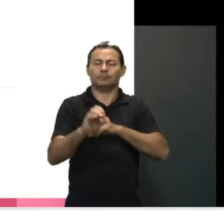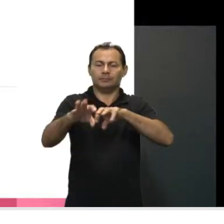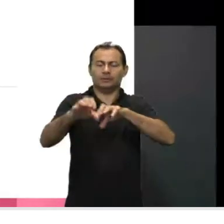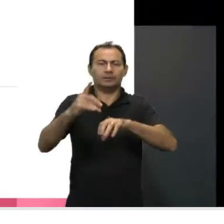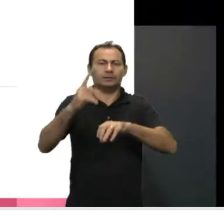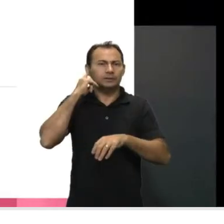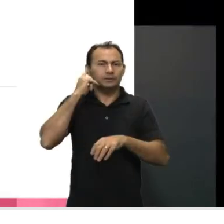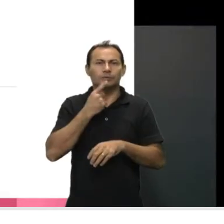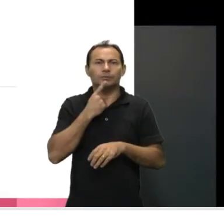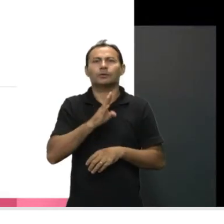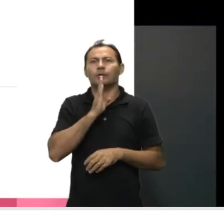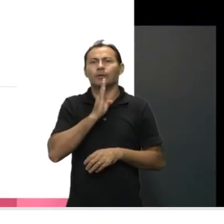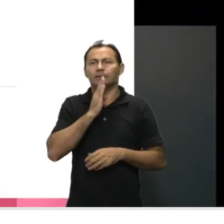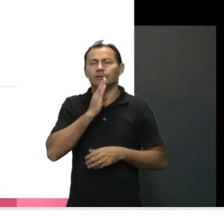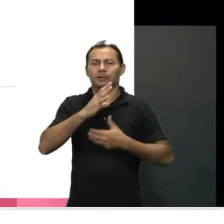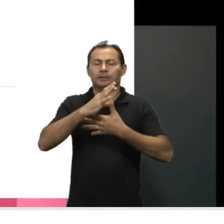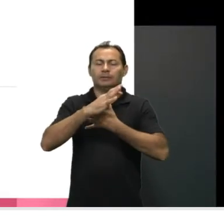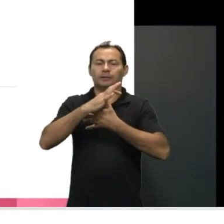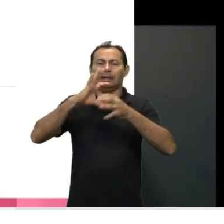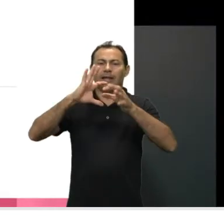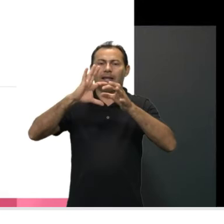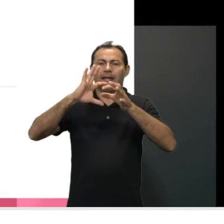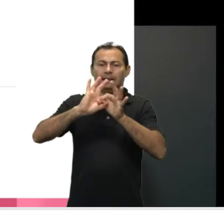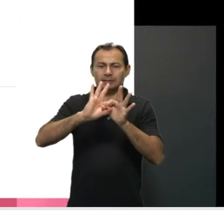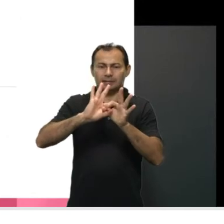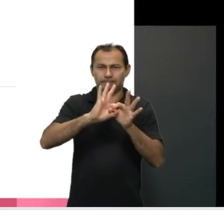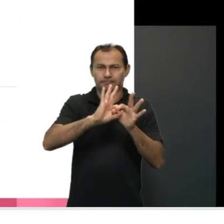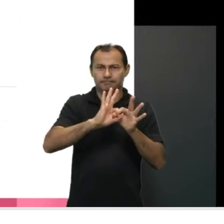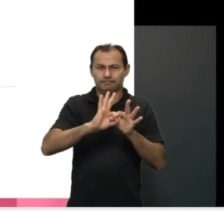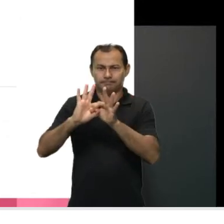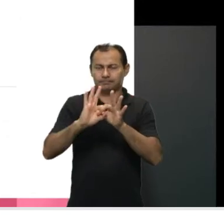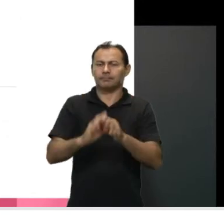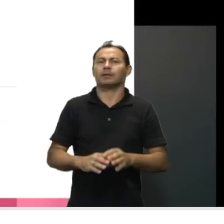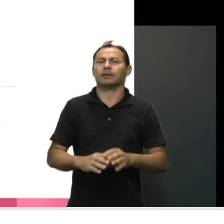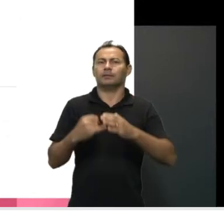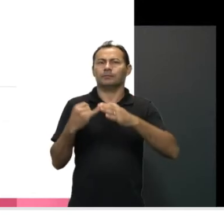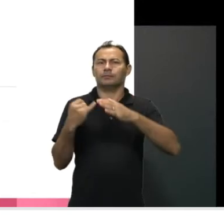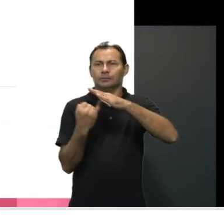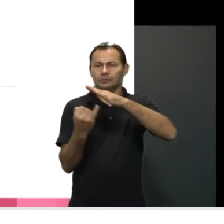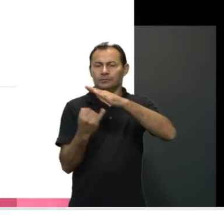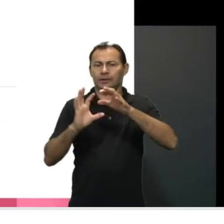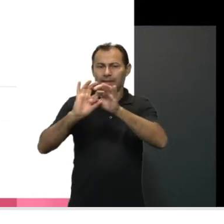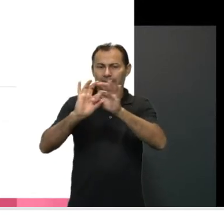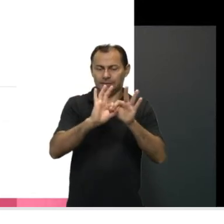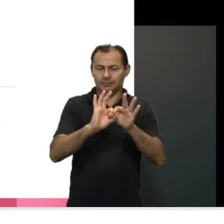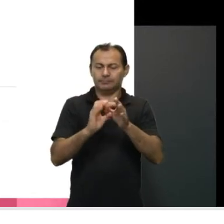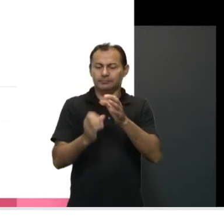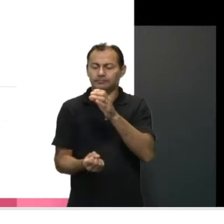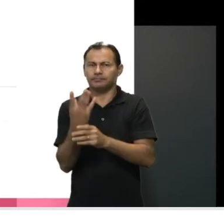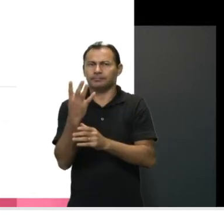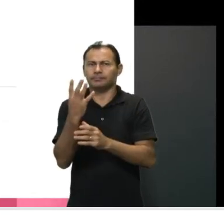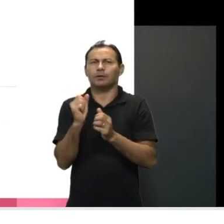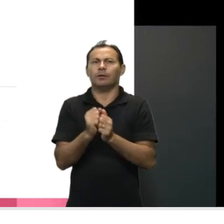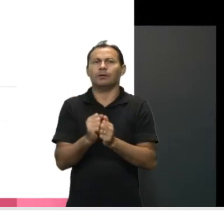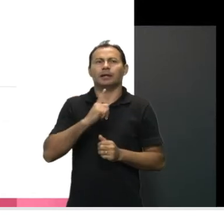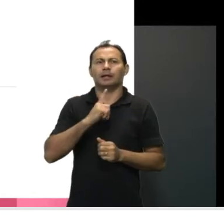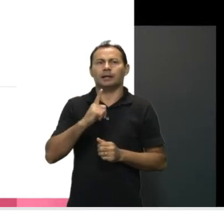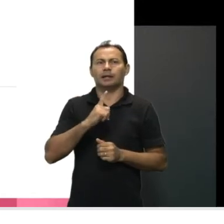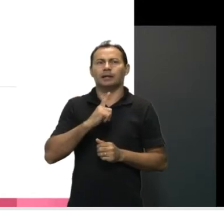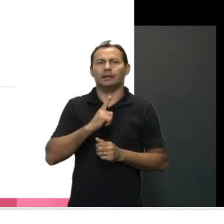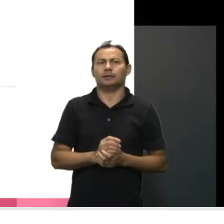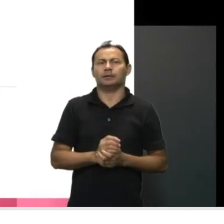tá? O Instituto ele é fundado com a presença de Ernest Rouet, que era